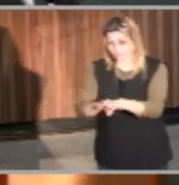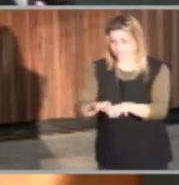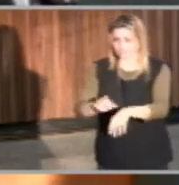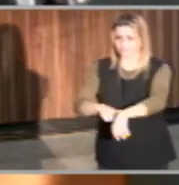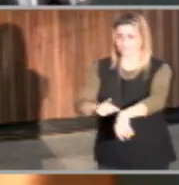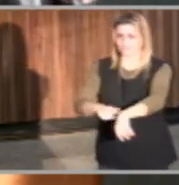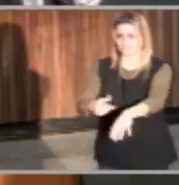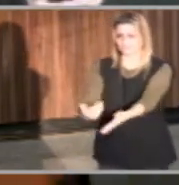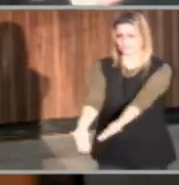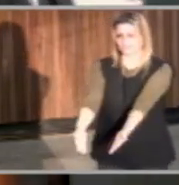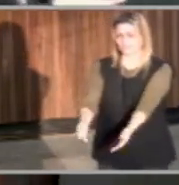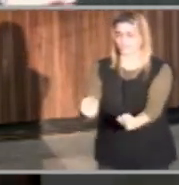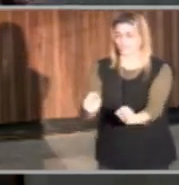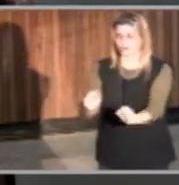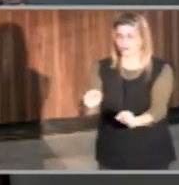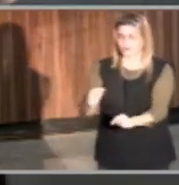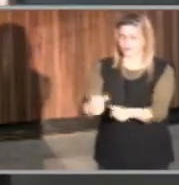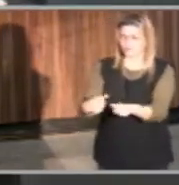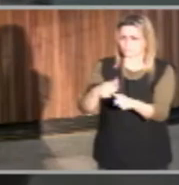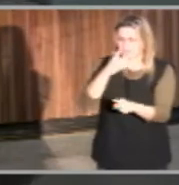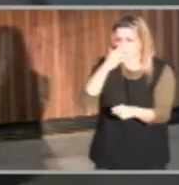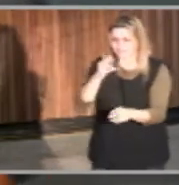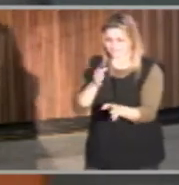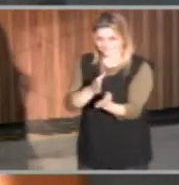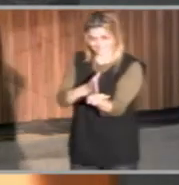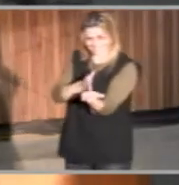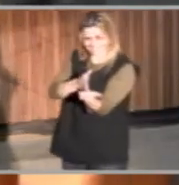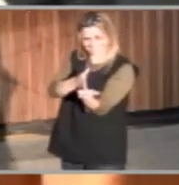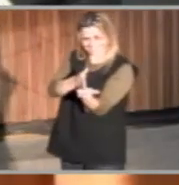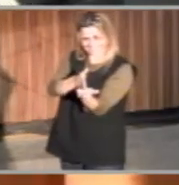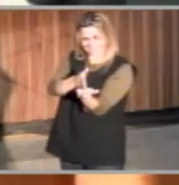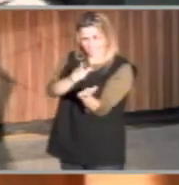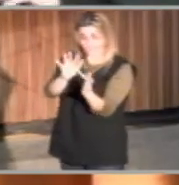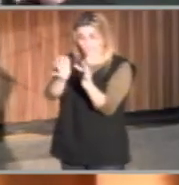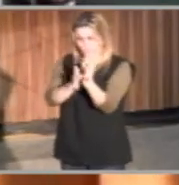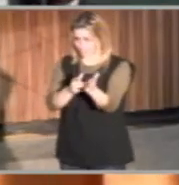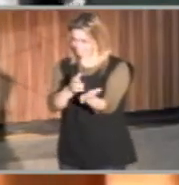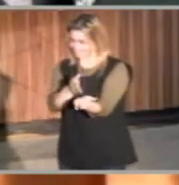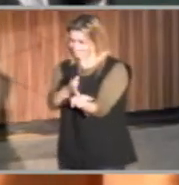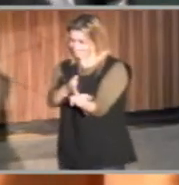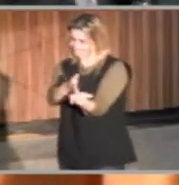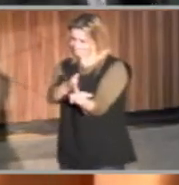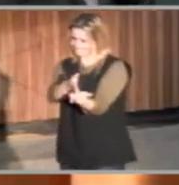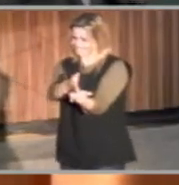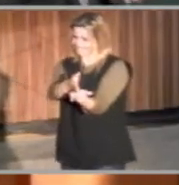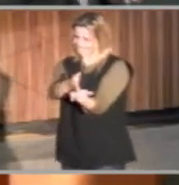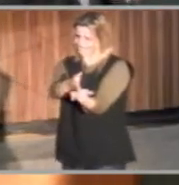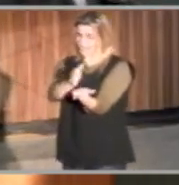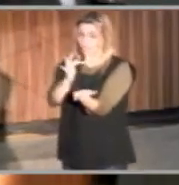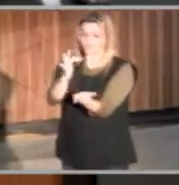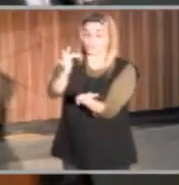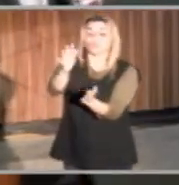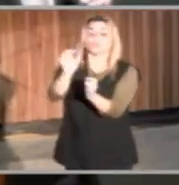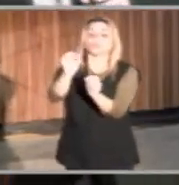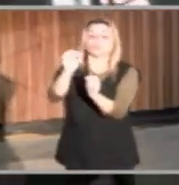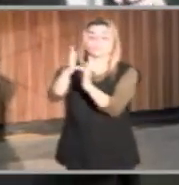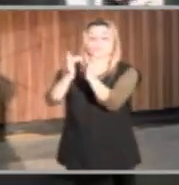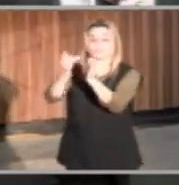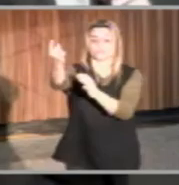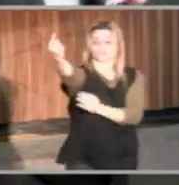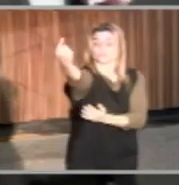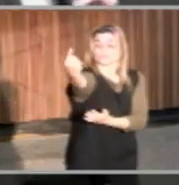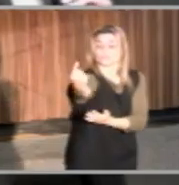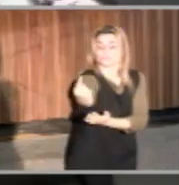tempo, porque muda o foco, é a valorização do dia do Senhor. Por